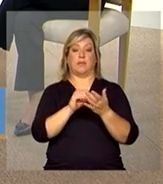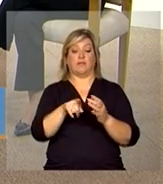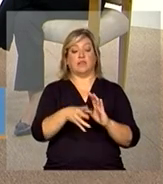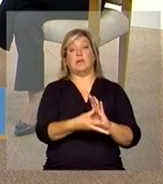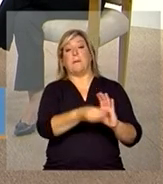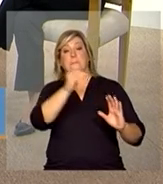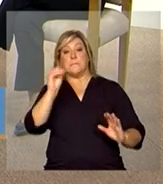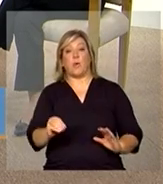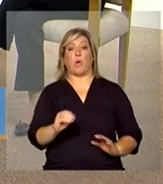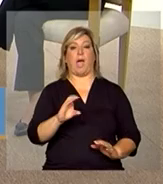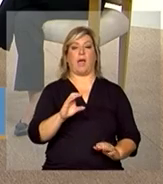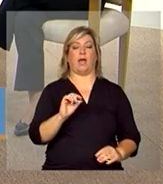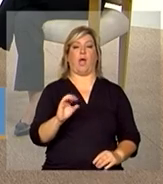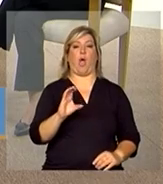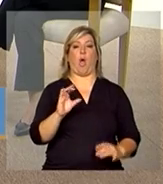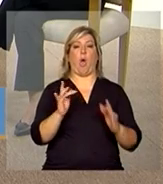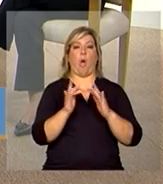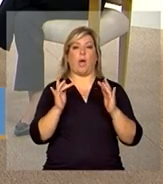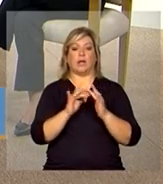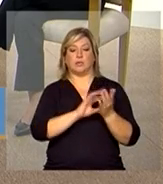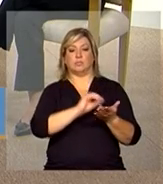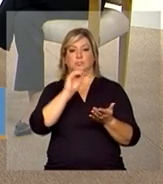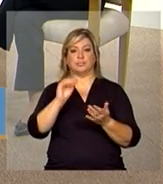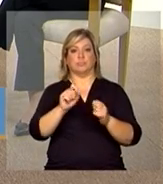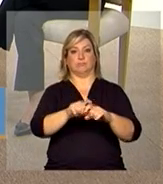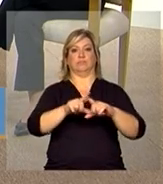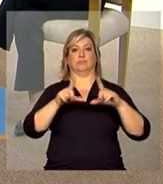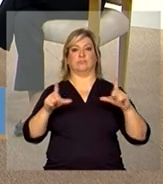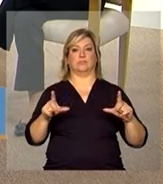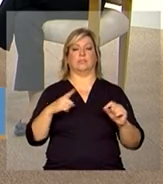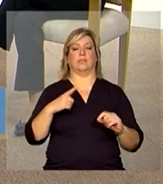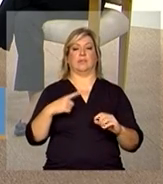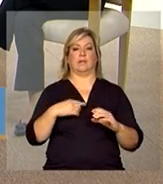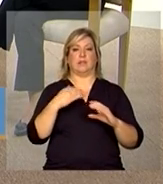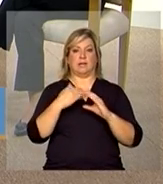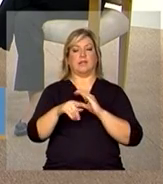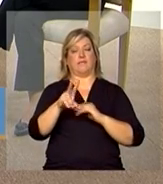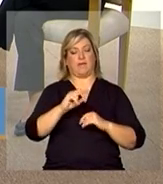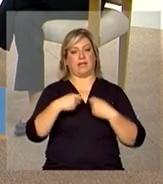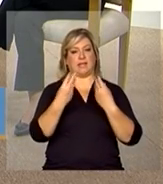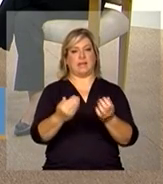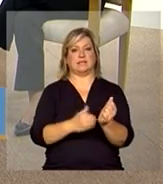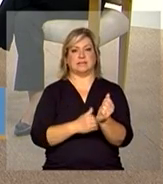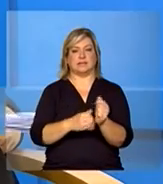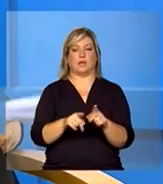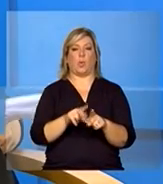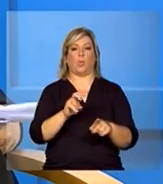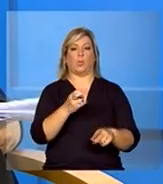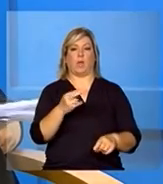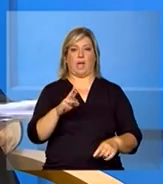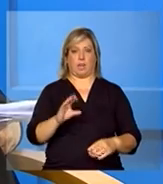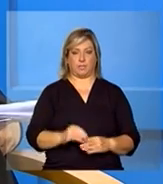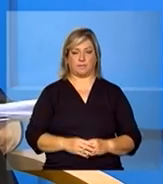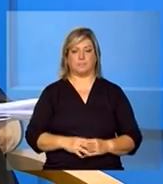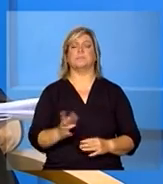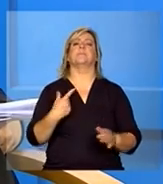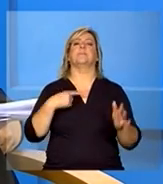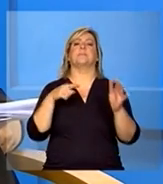psas que é o e-mail origem que vai enviar essa esse usuário e senha para você e se por exemplo eu pedi pro pro meu